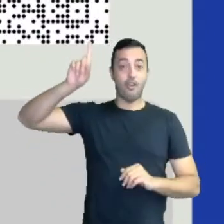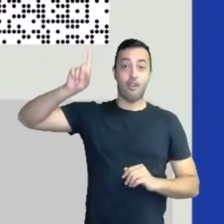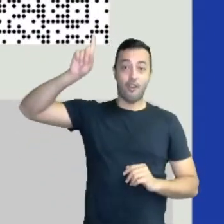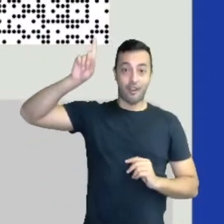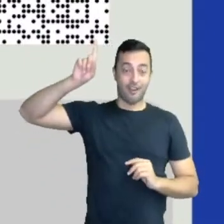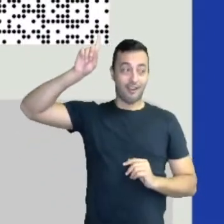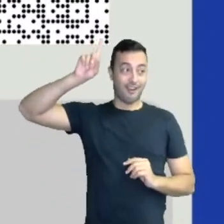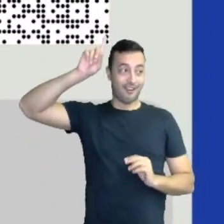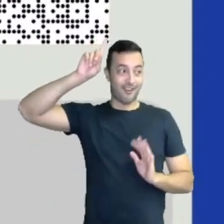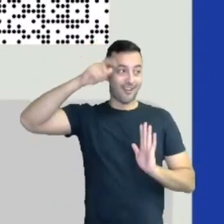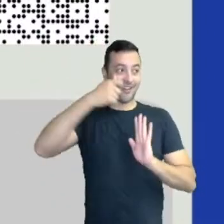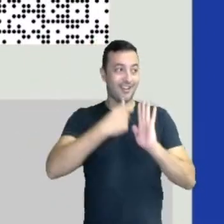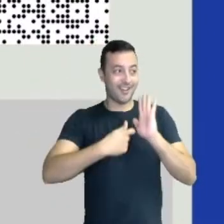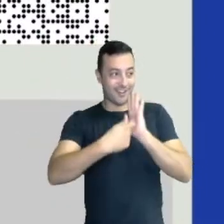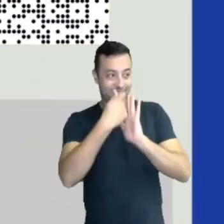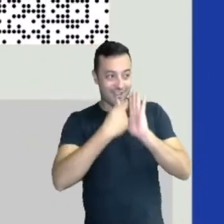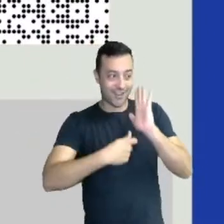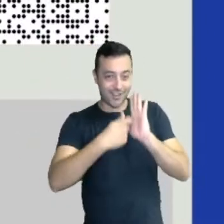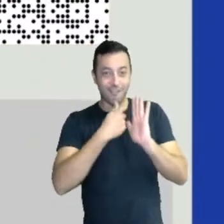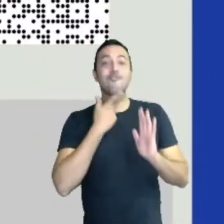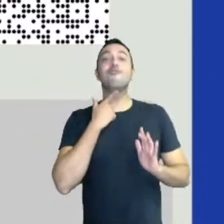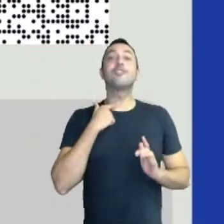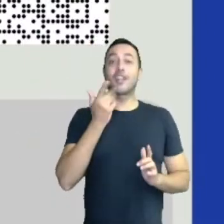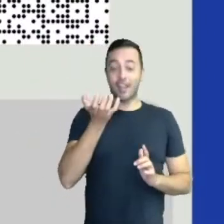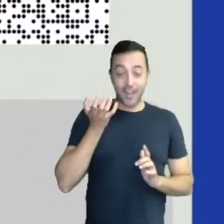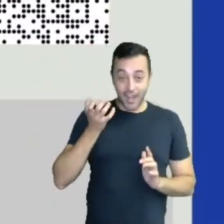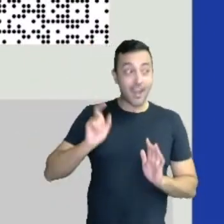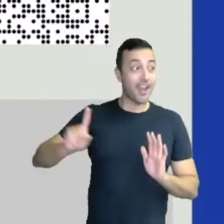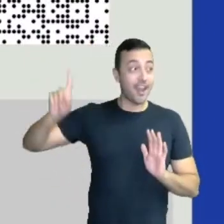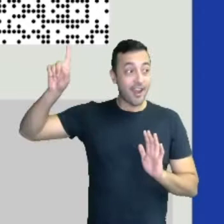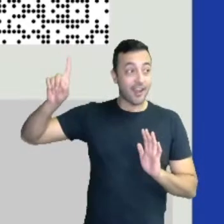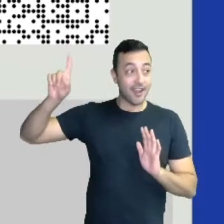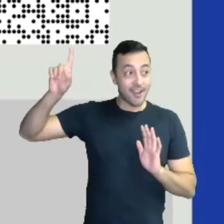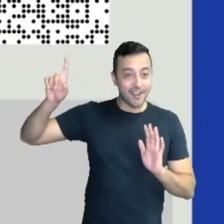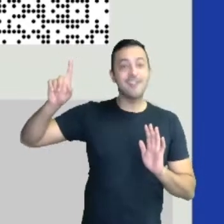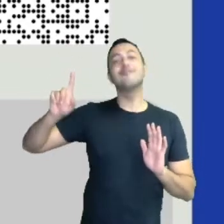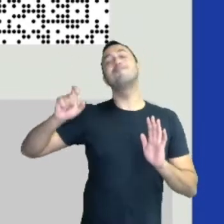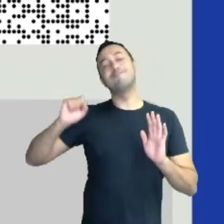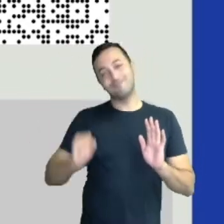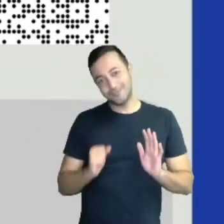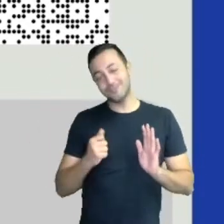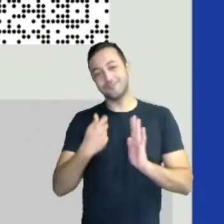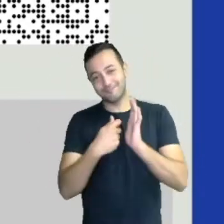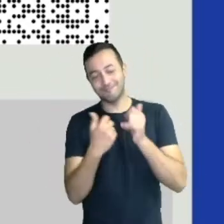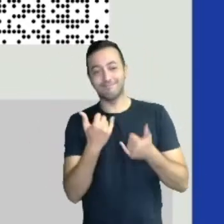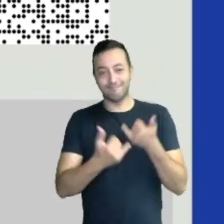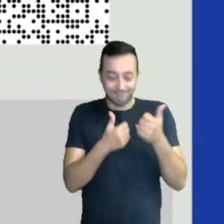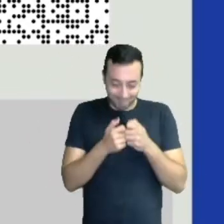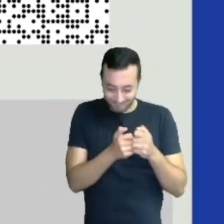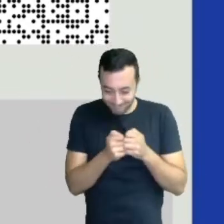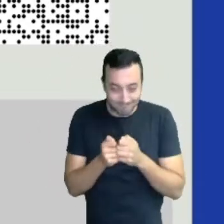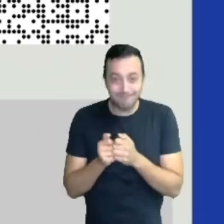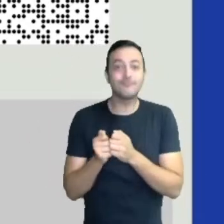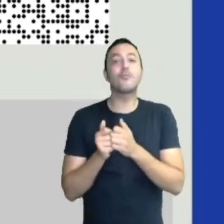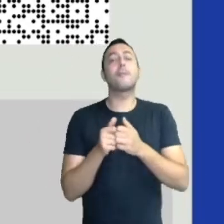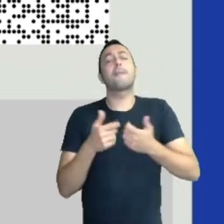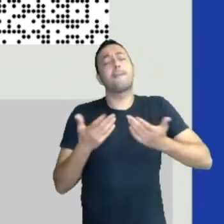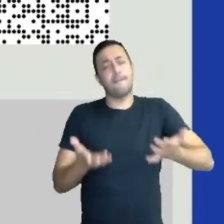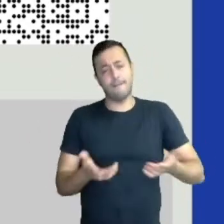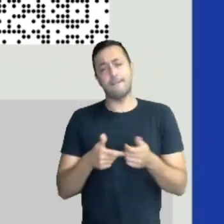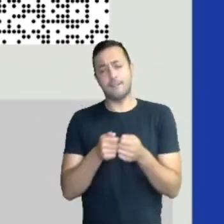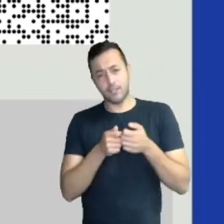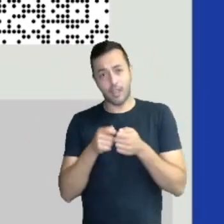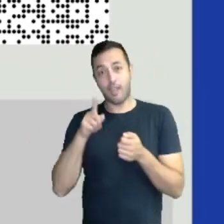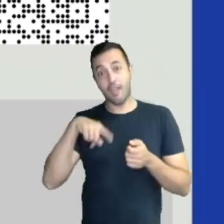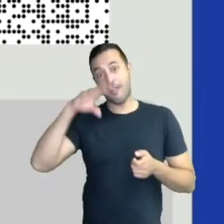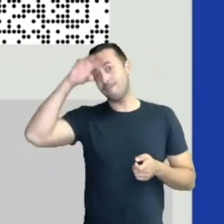Code. E quem quiser acessar o joguinho, fica à vontade, tá bom? É para jogar porque é uma forma de